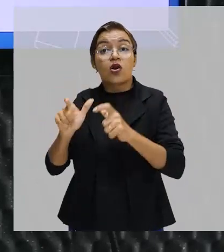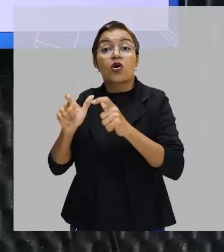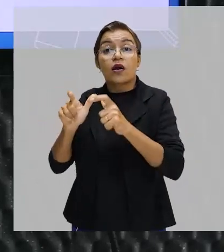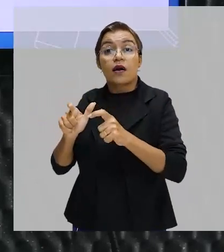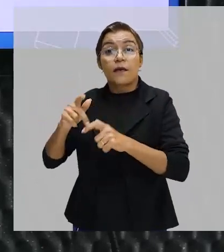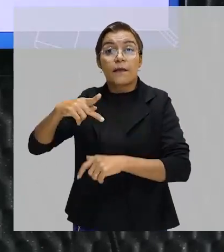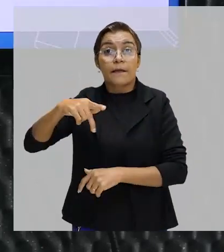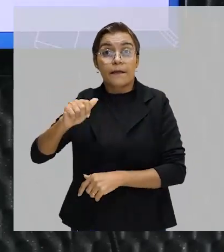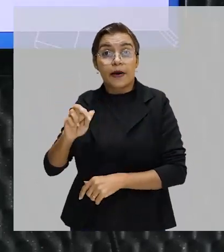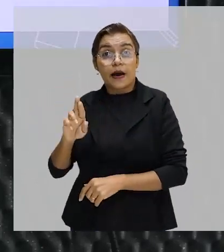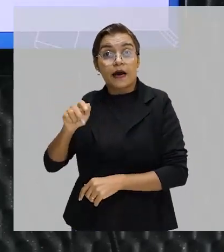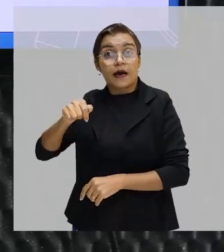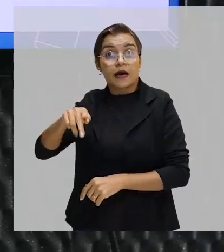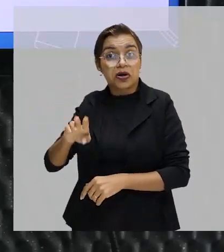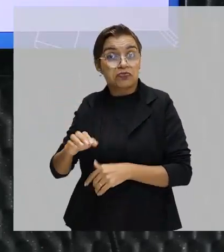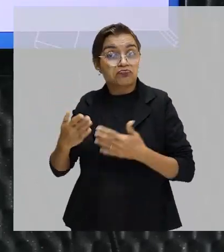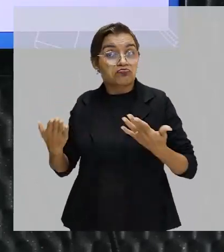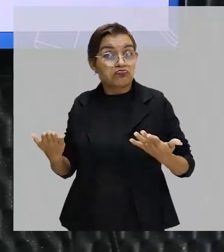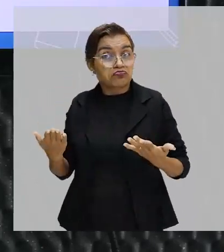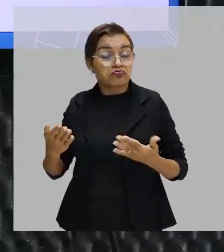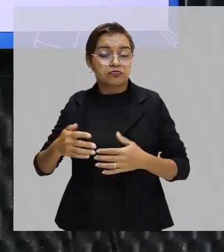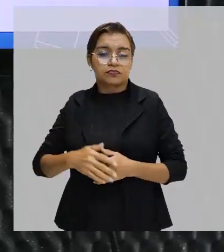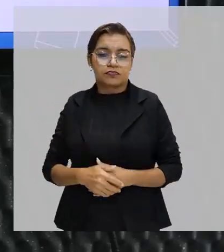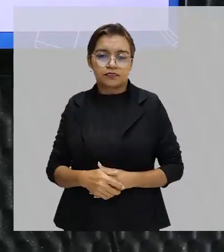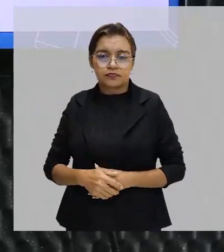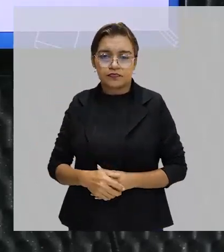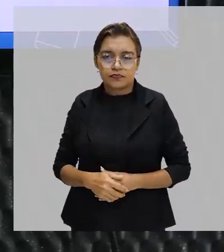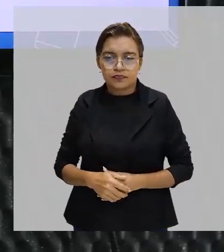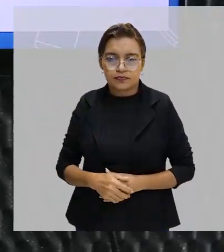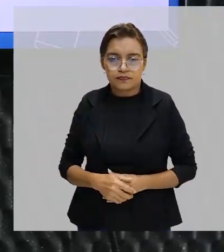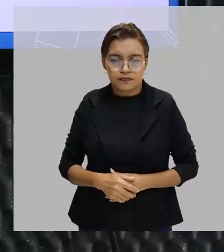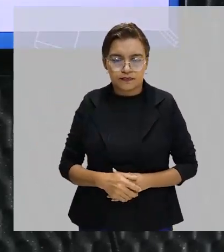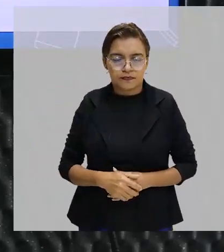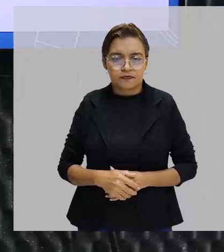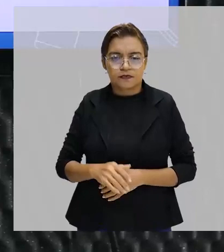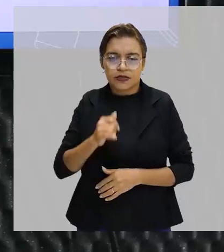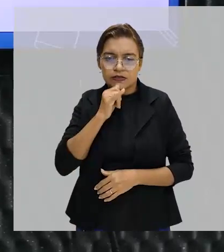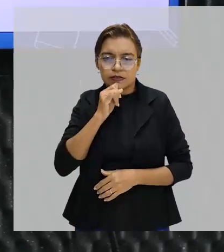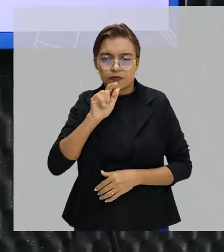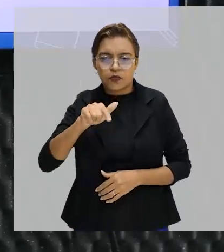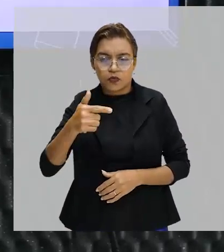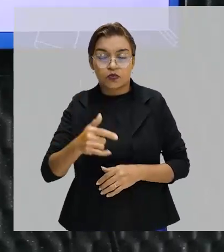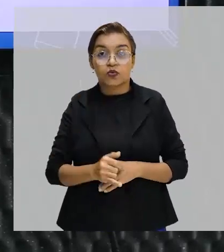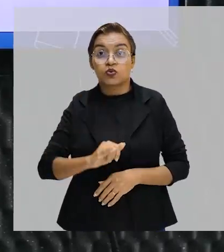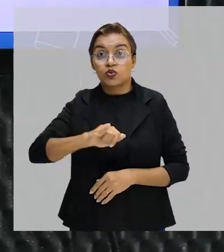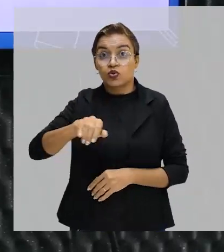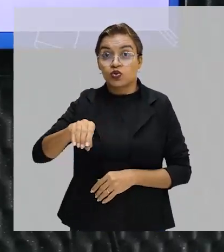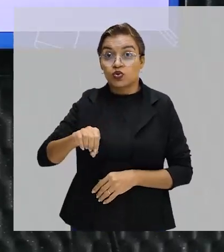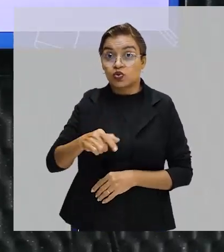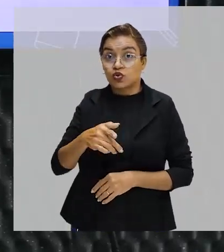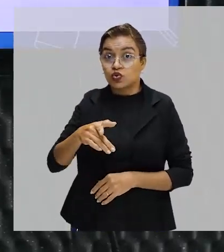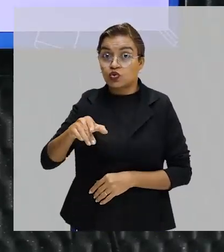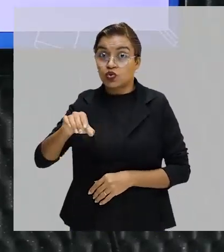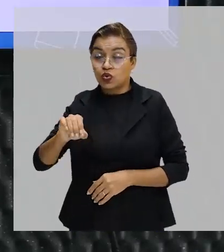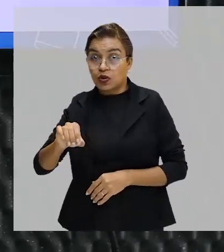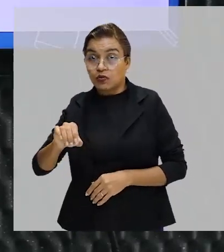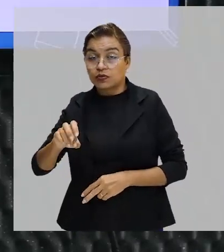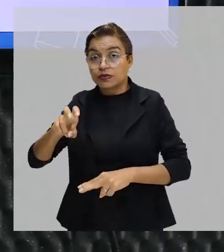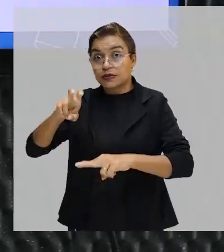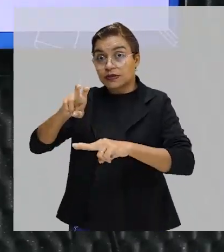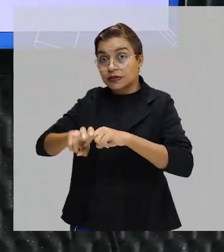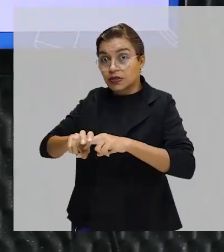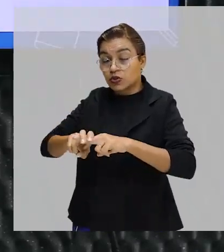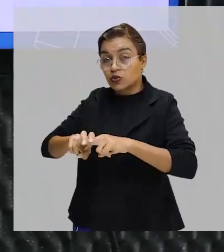né? Outro exemplo: João sentou-se na cadeira e quebrou o braço. Ele quebrou o braço da